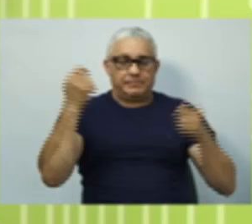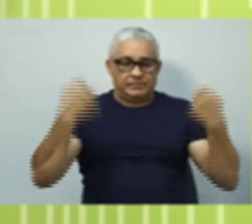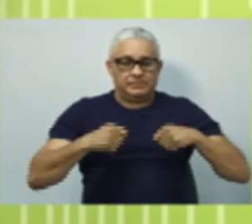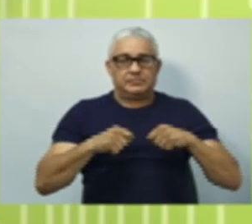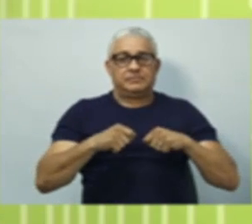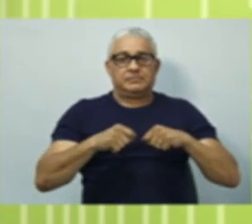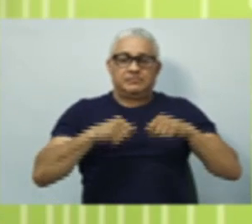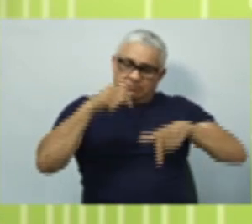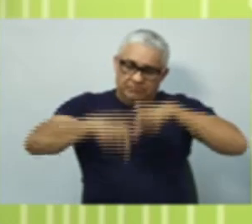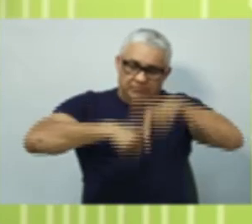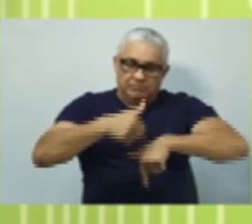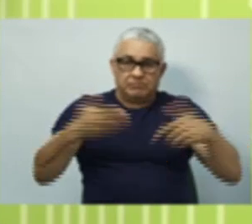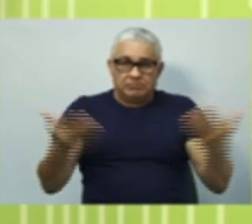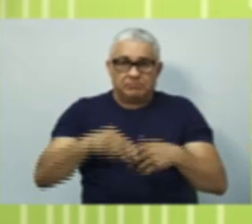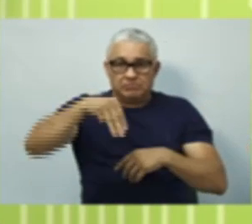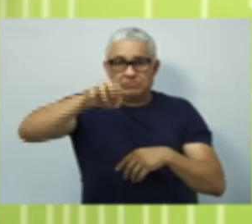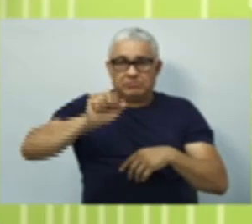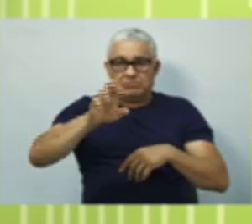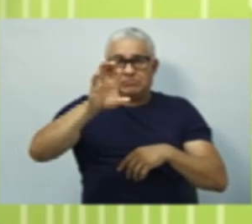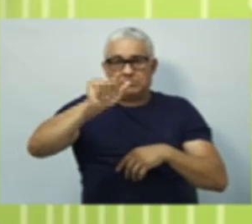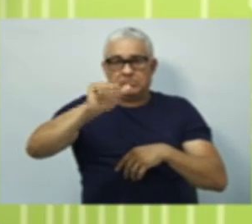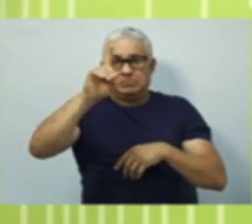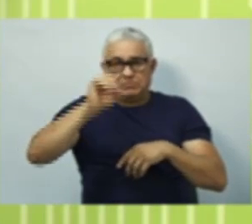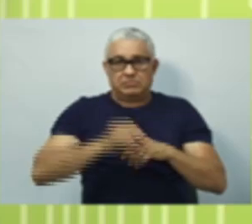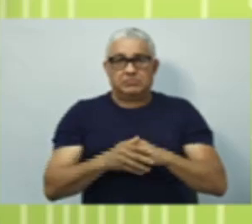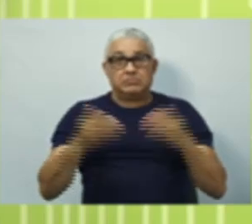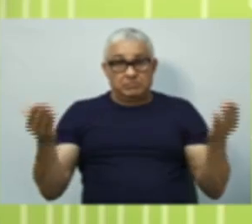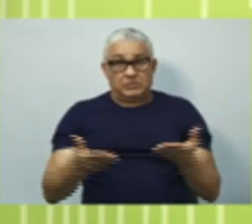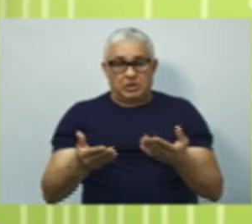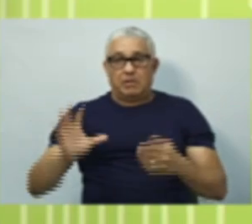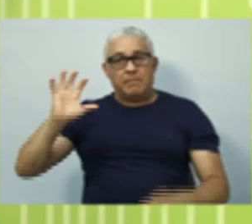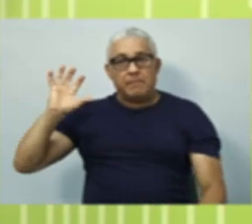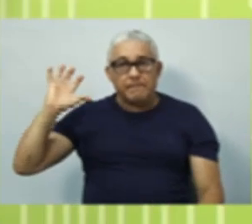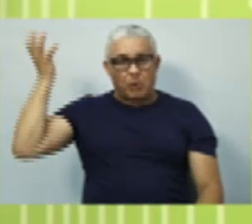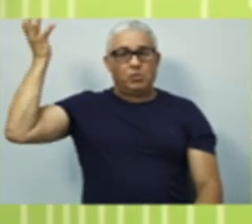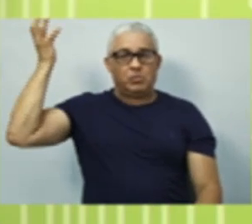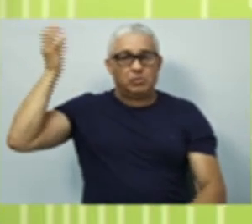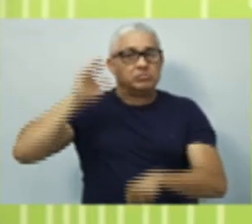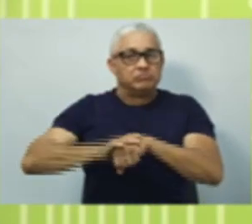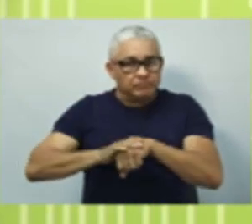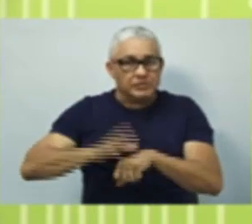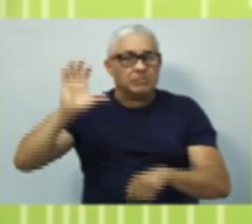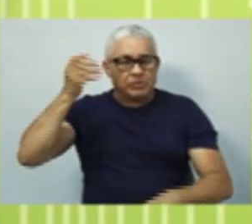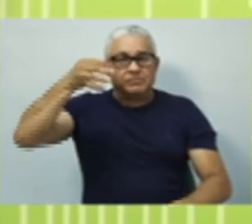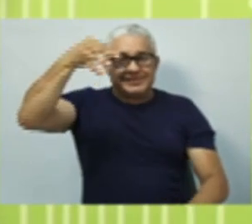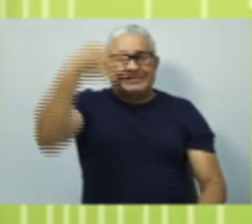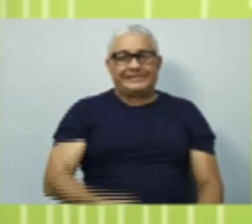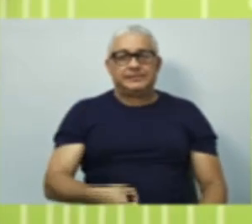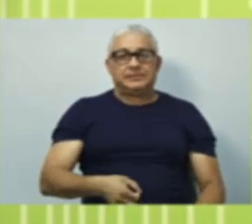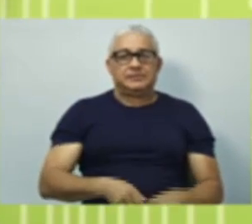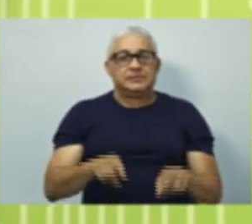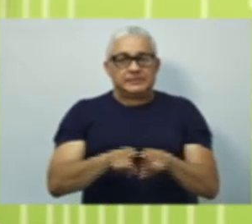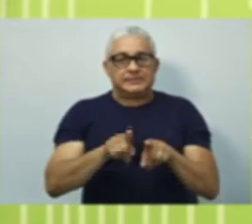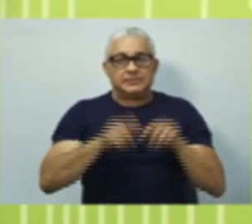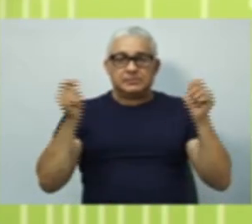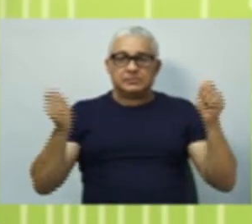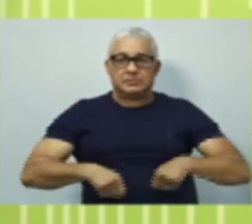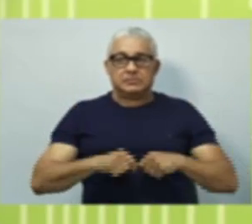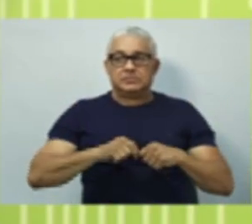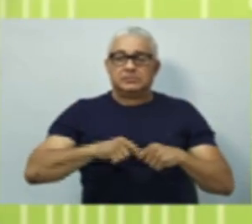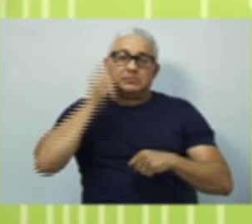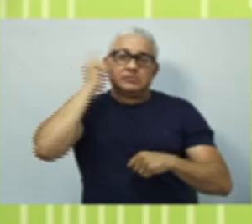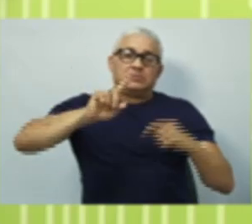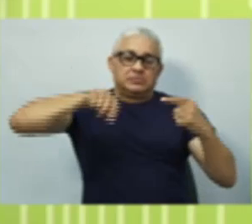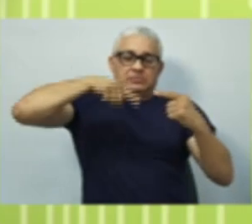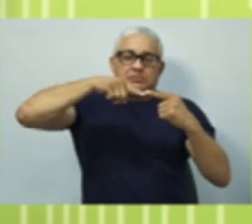mercado de trabalho hoje, do mercado que eles impõem, é uma tomada de decisão assertiva, uma tomada de decisão que vá alcançar